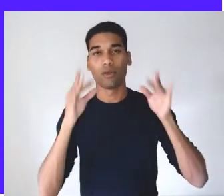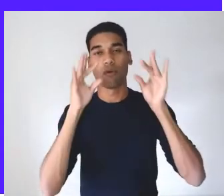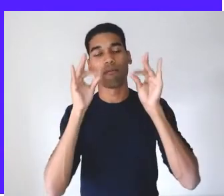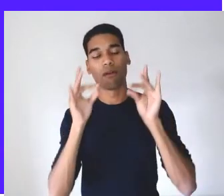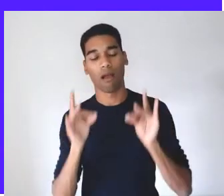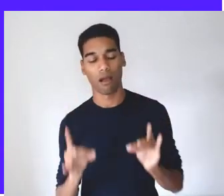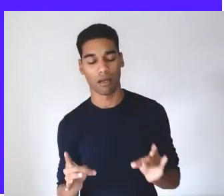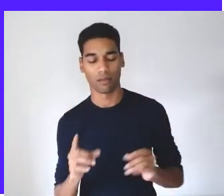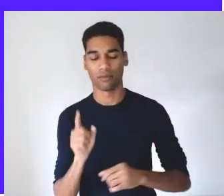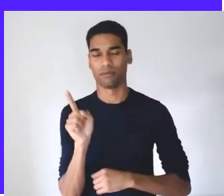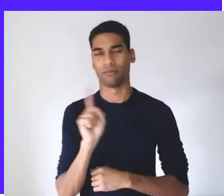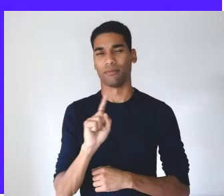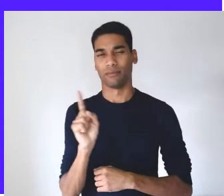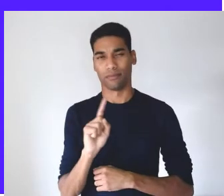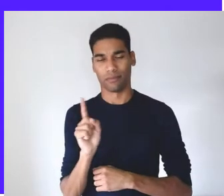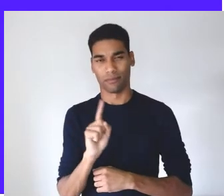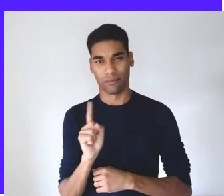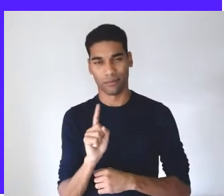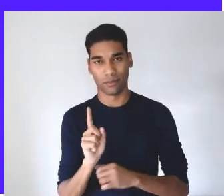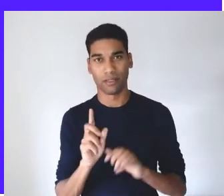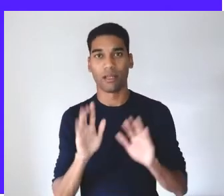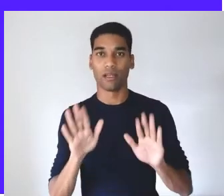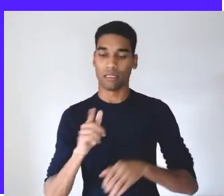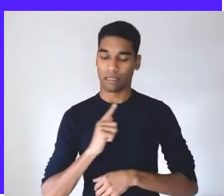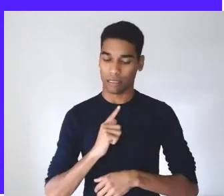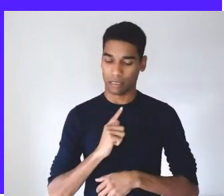traz limite, tem vantagens e desvantagens.